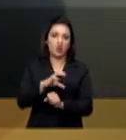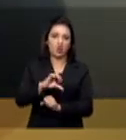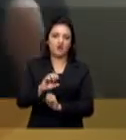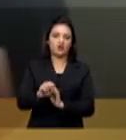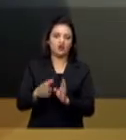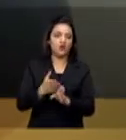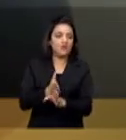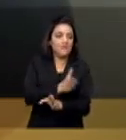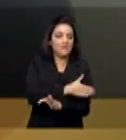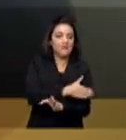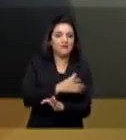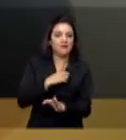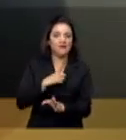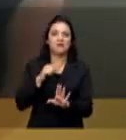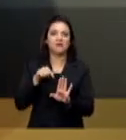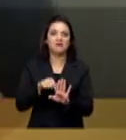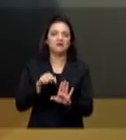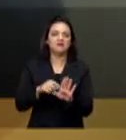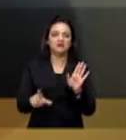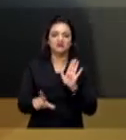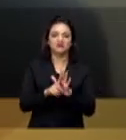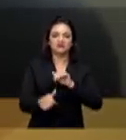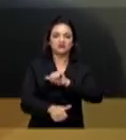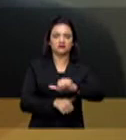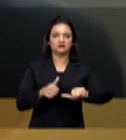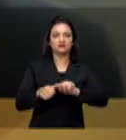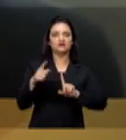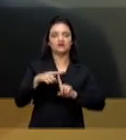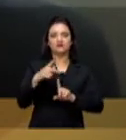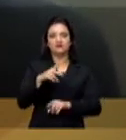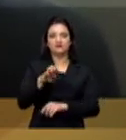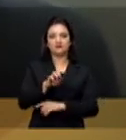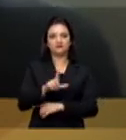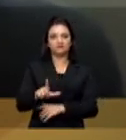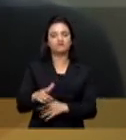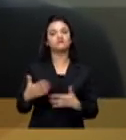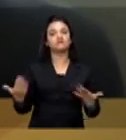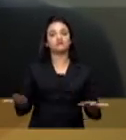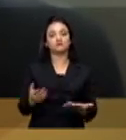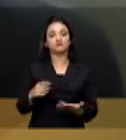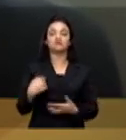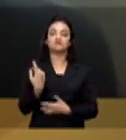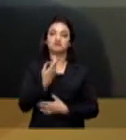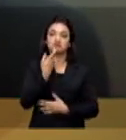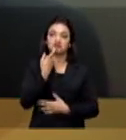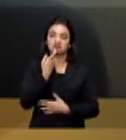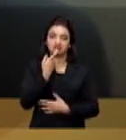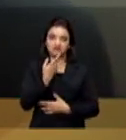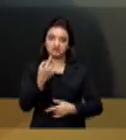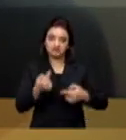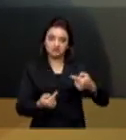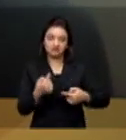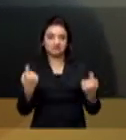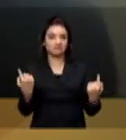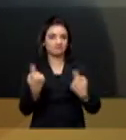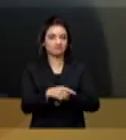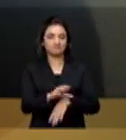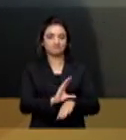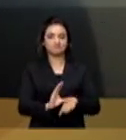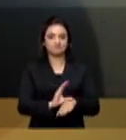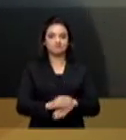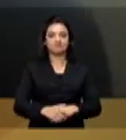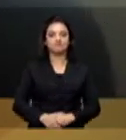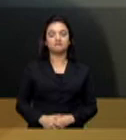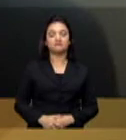lei que moldou o tipo penal que, ora, estamos a caracterizar como inconstitucional. Excelências, em